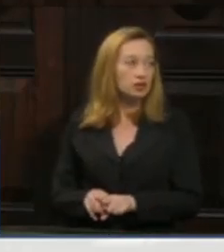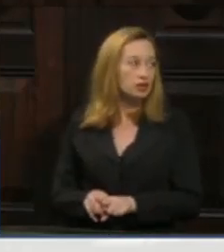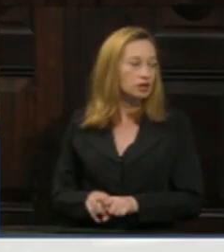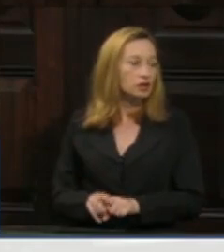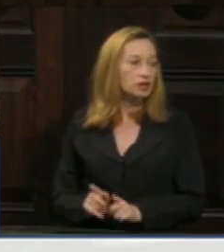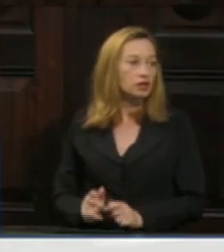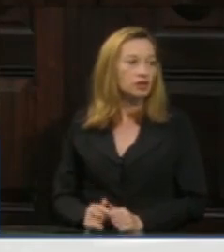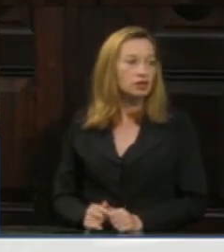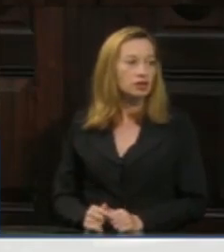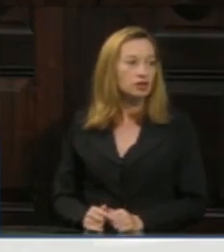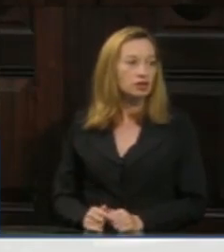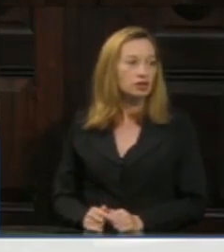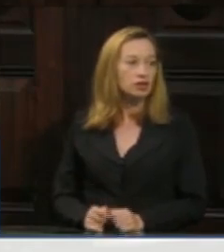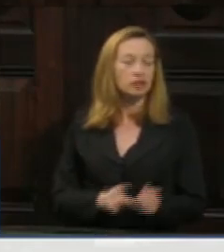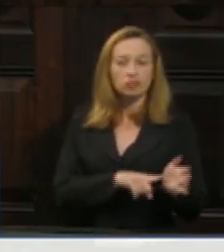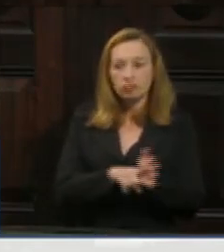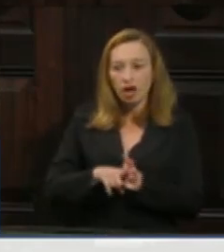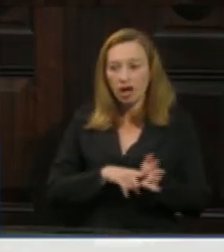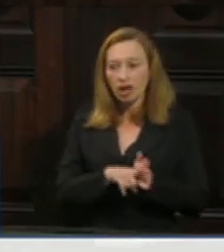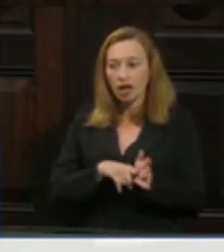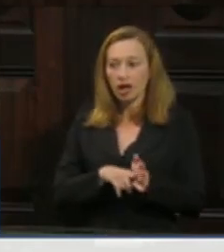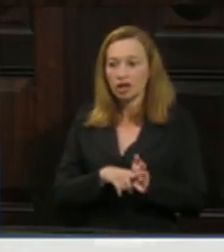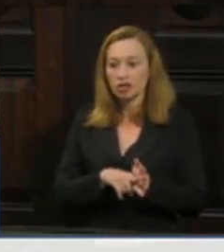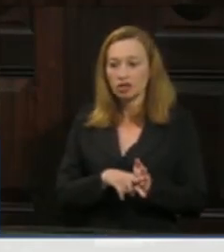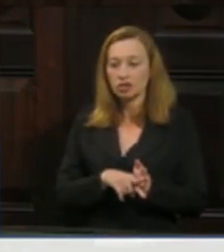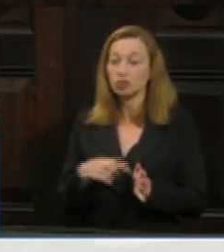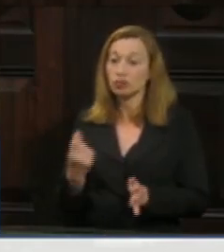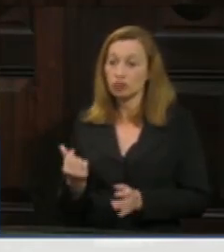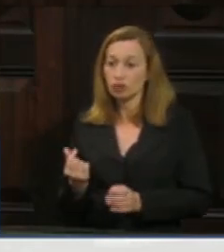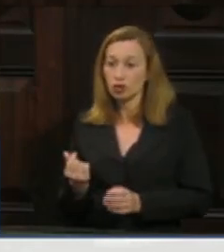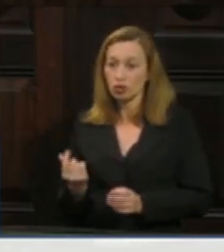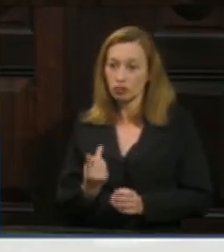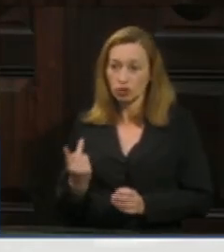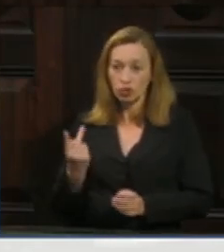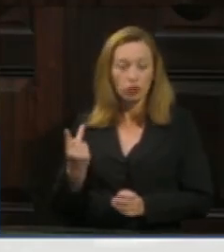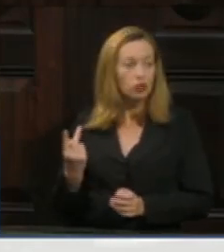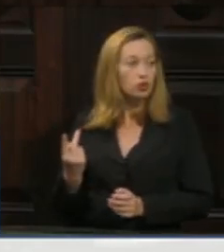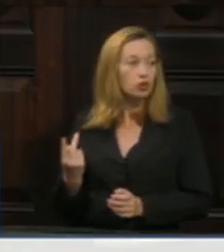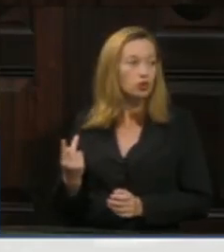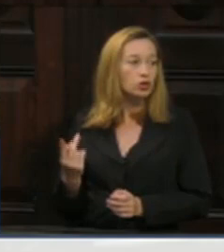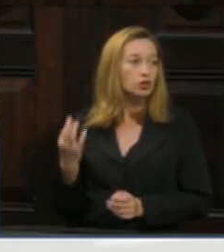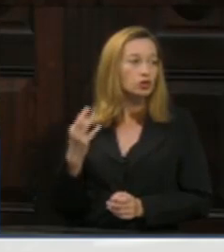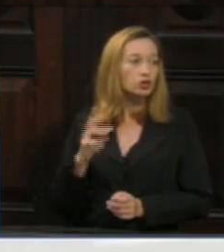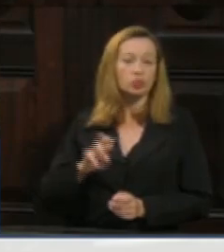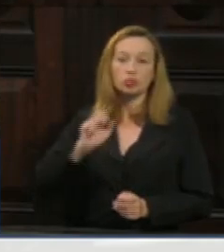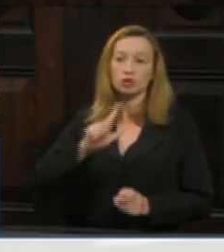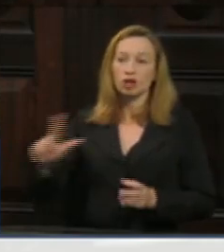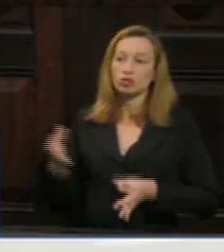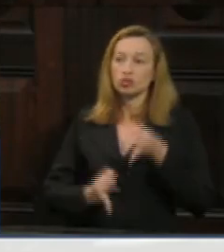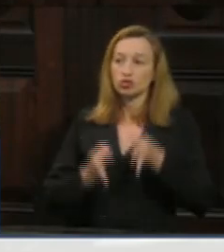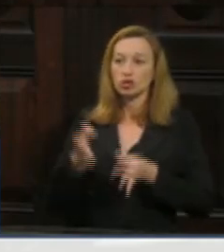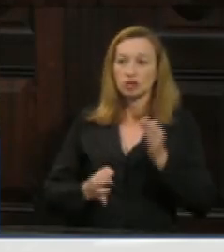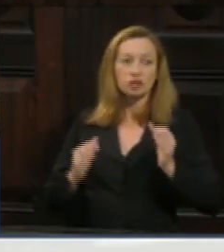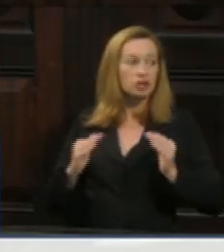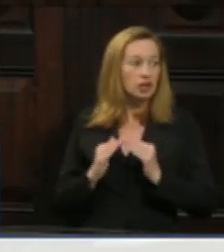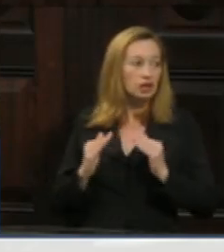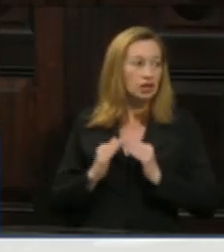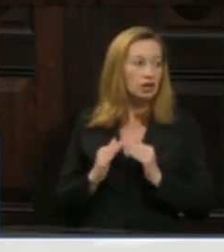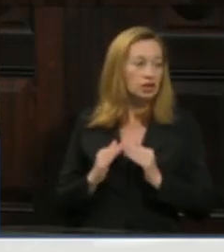a prorrogação da calamidade financeira do Estado até 31 de dezembro